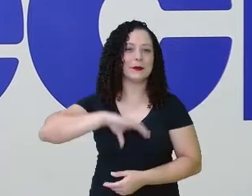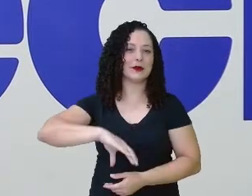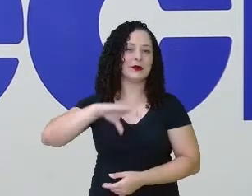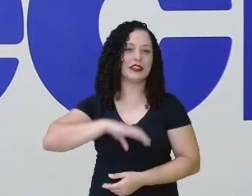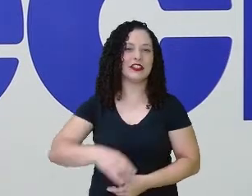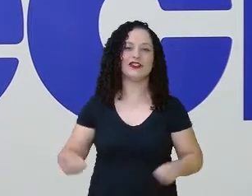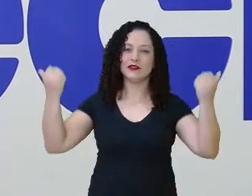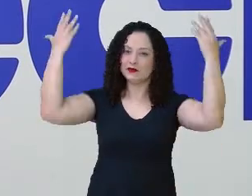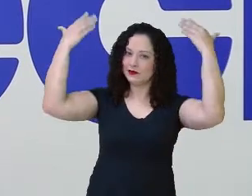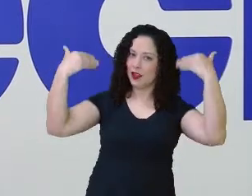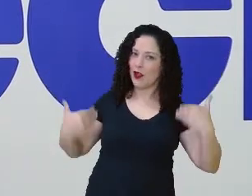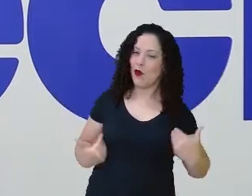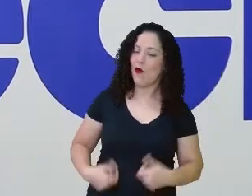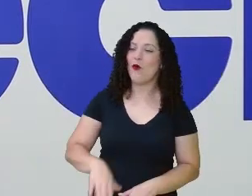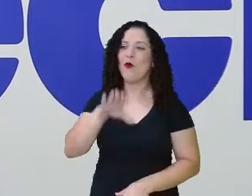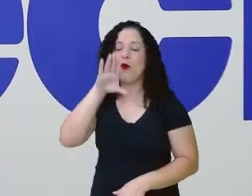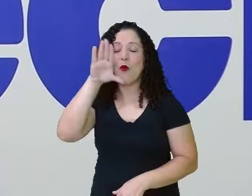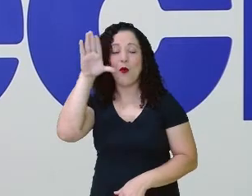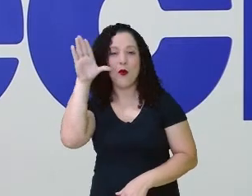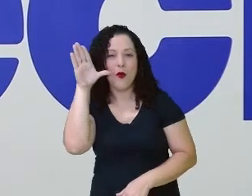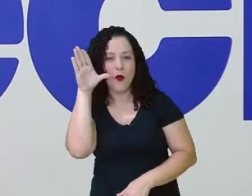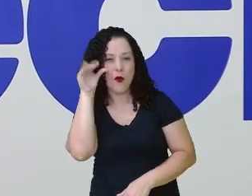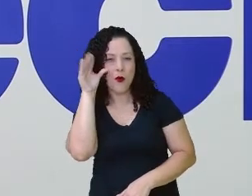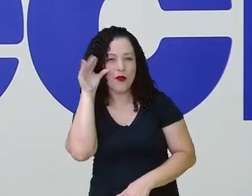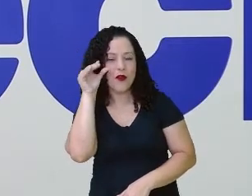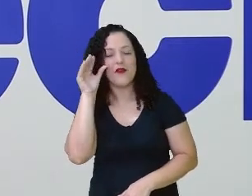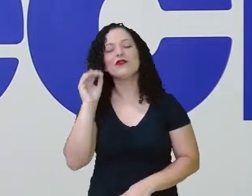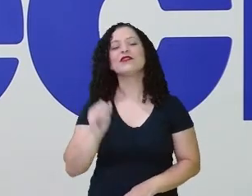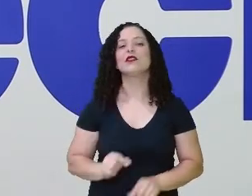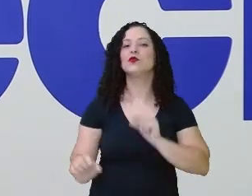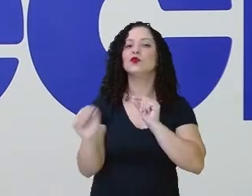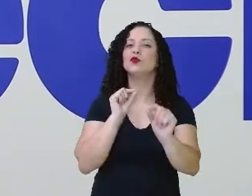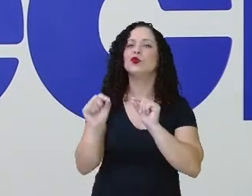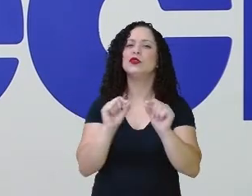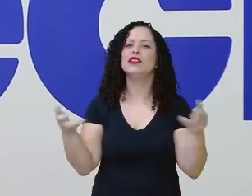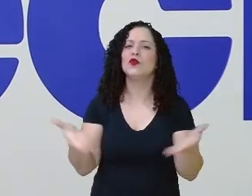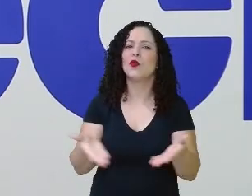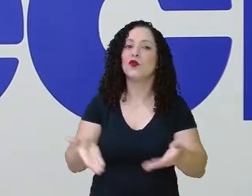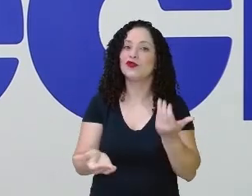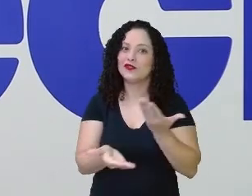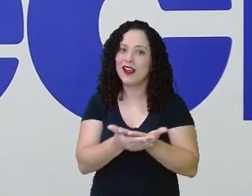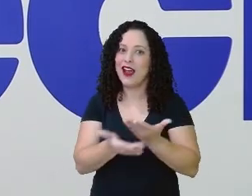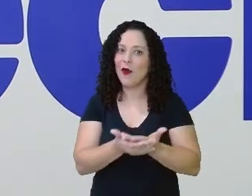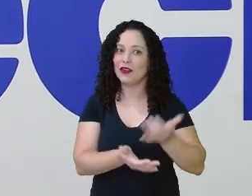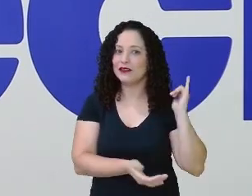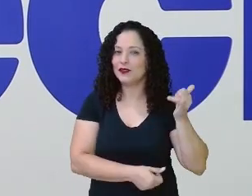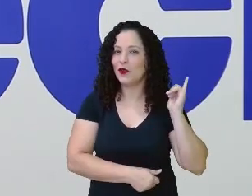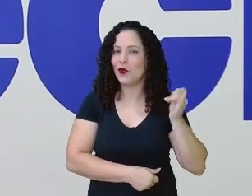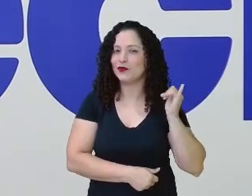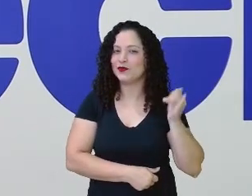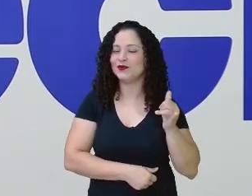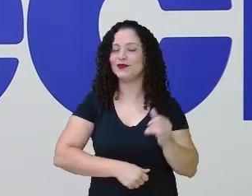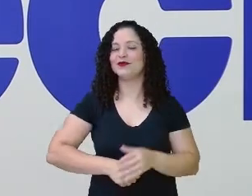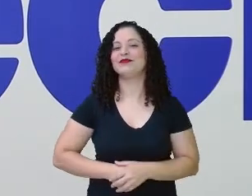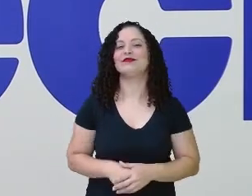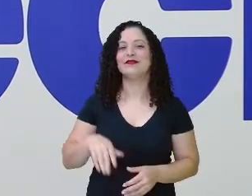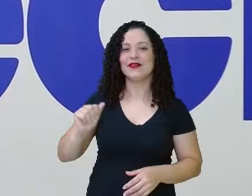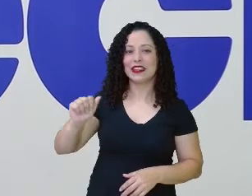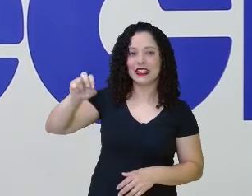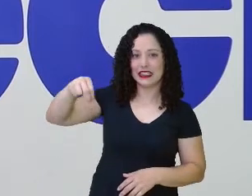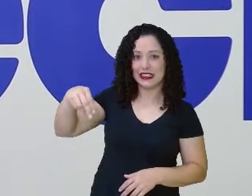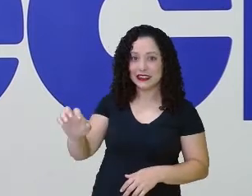já estou curiosa para saber o que a professora tem a falar sobre conto tradicional. Anne já está